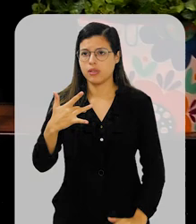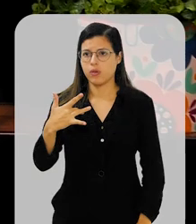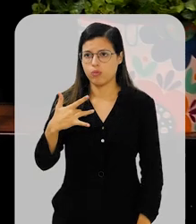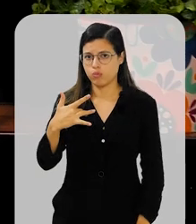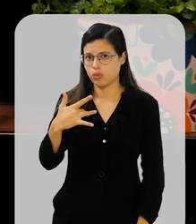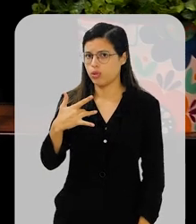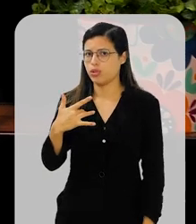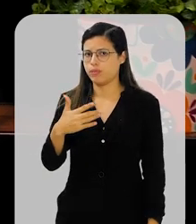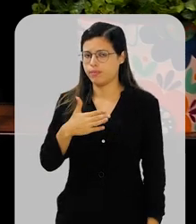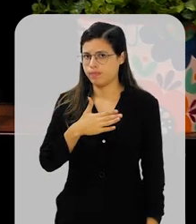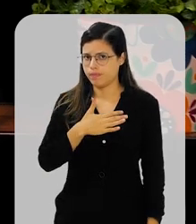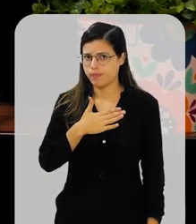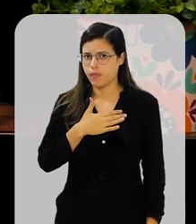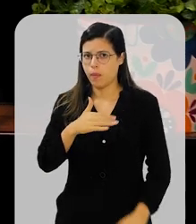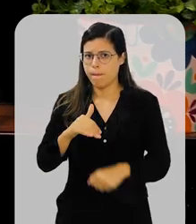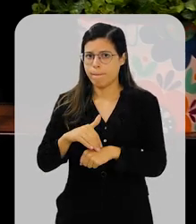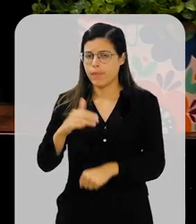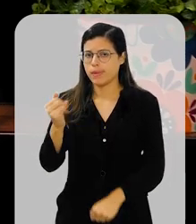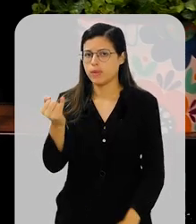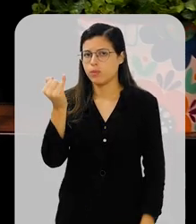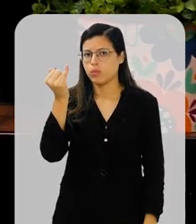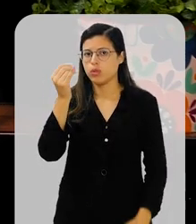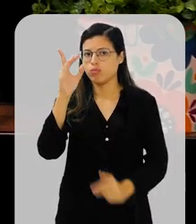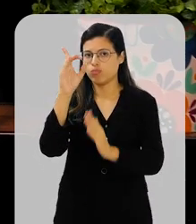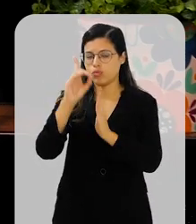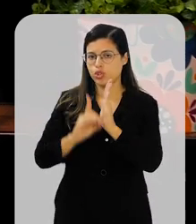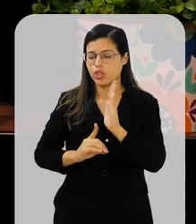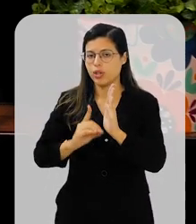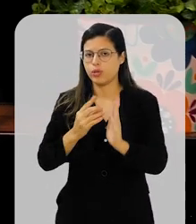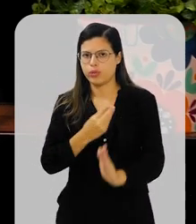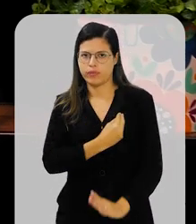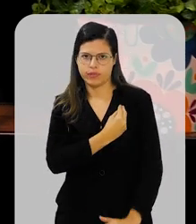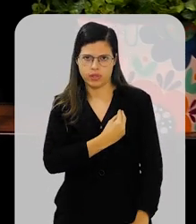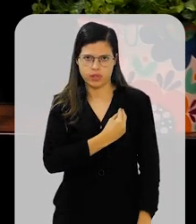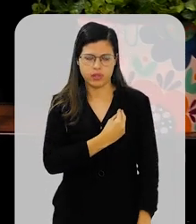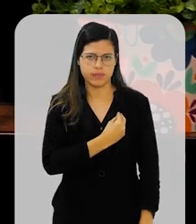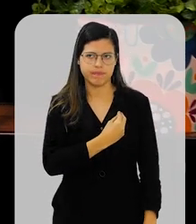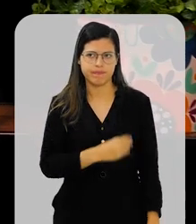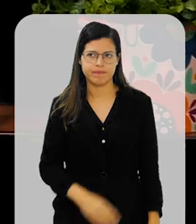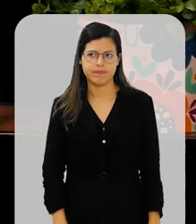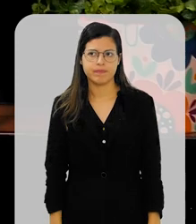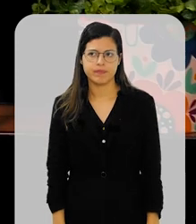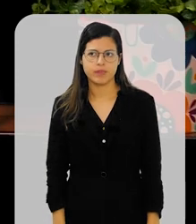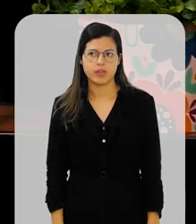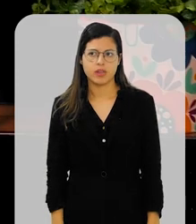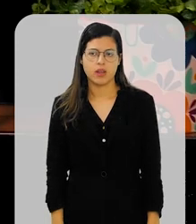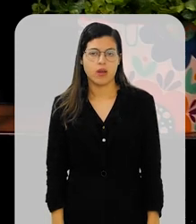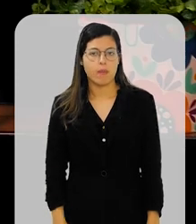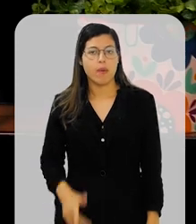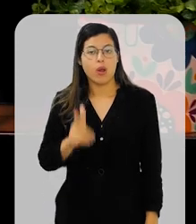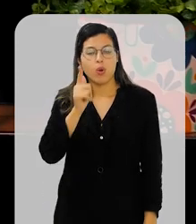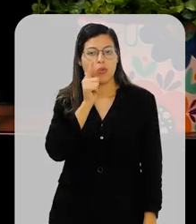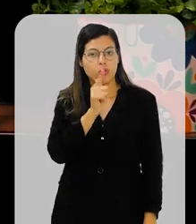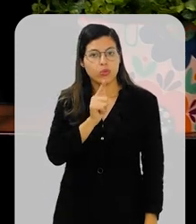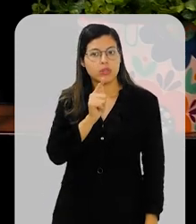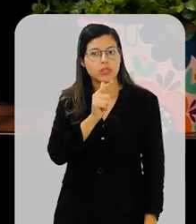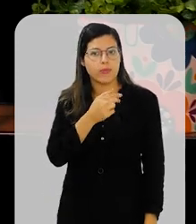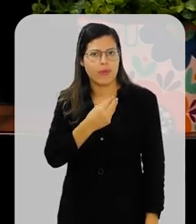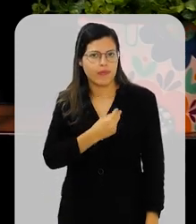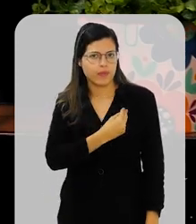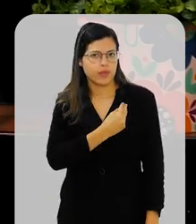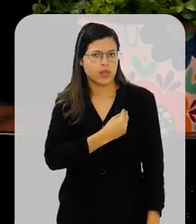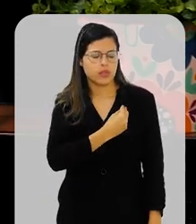saúde, para mim, o mais importante é o direito à vida. E para você ter uma